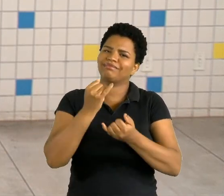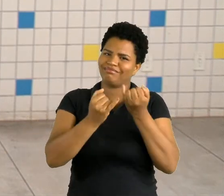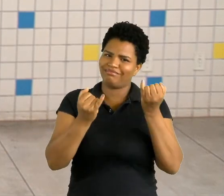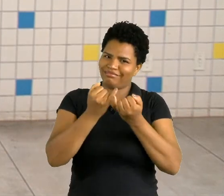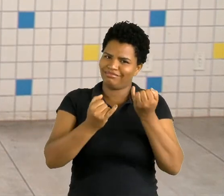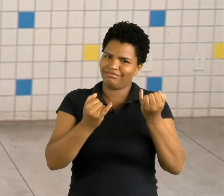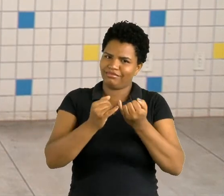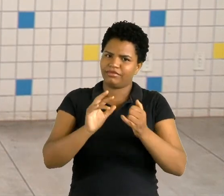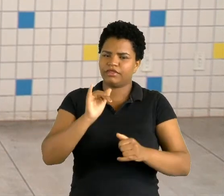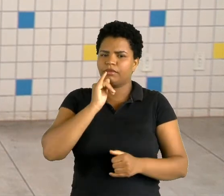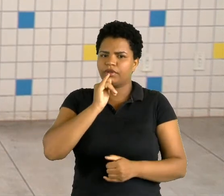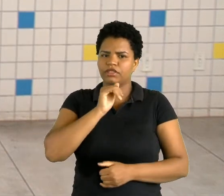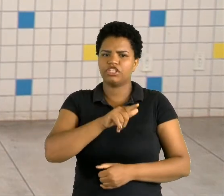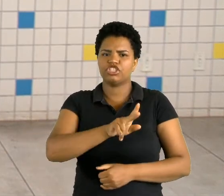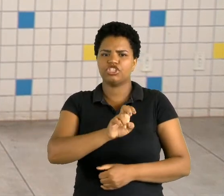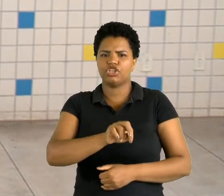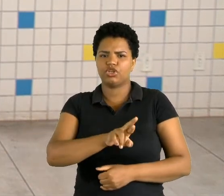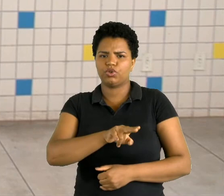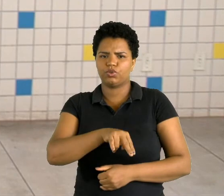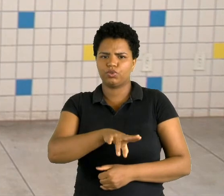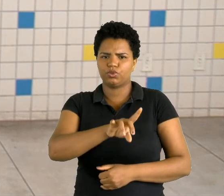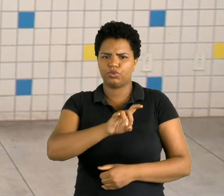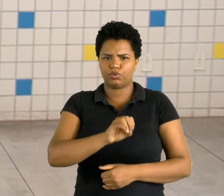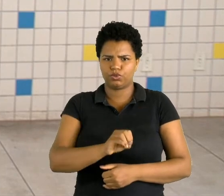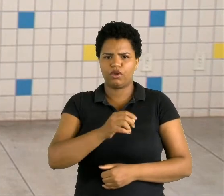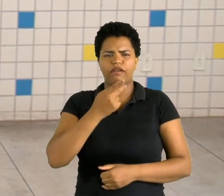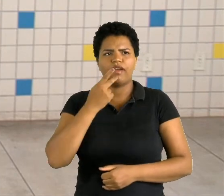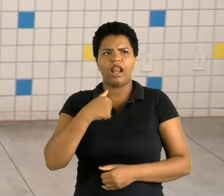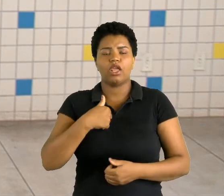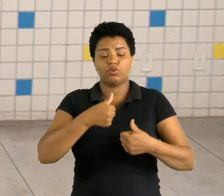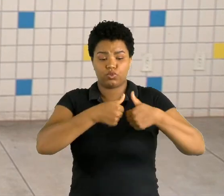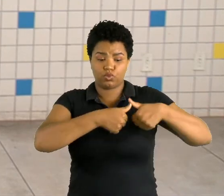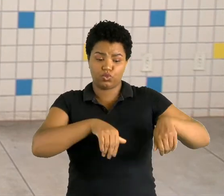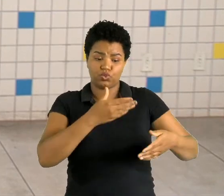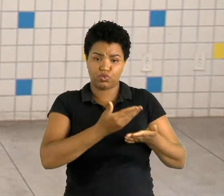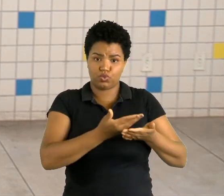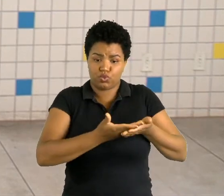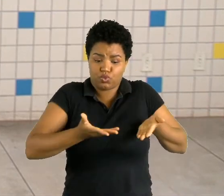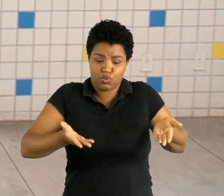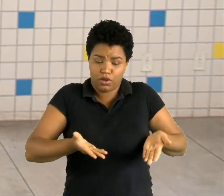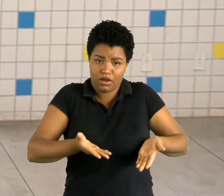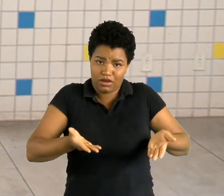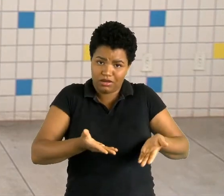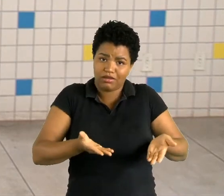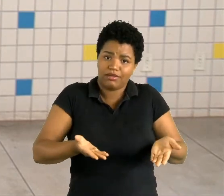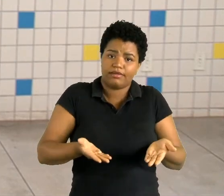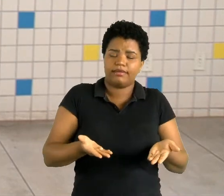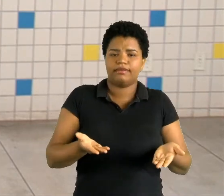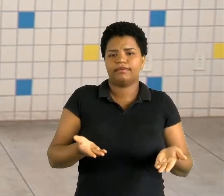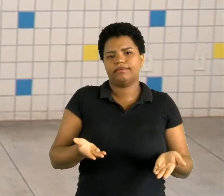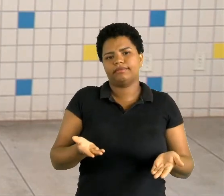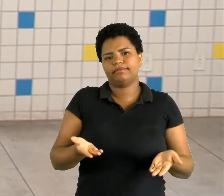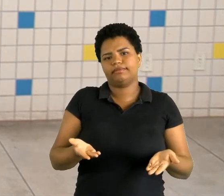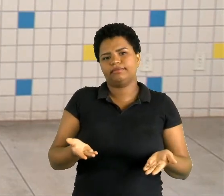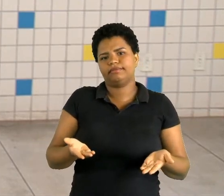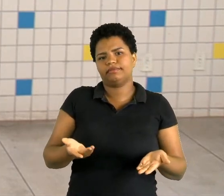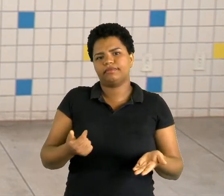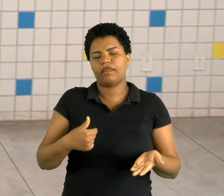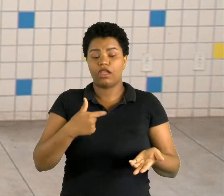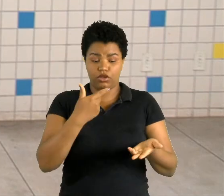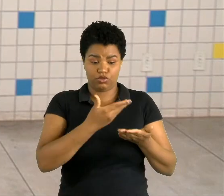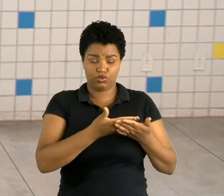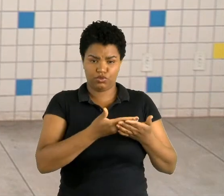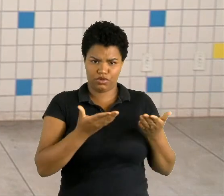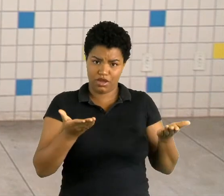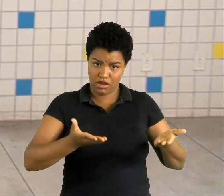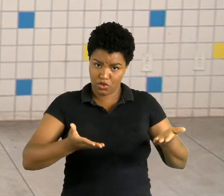exemplo, no gerúndio, que eu falo para vocês, eu estou estudando agora, né? No caso, I'm studying now, eu estou